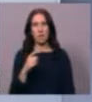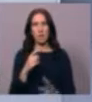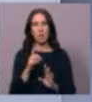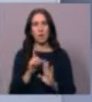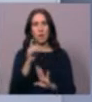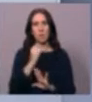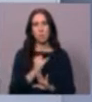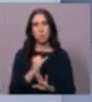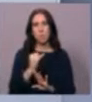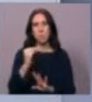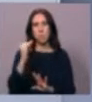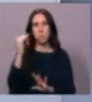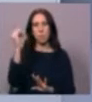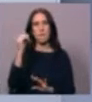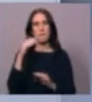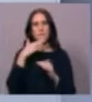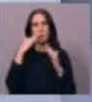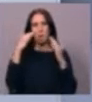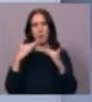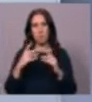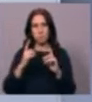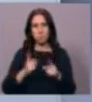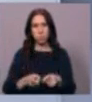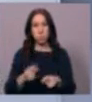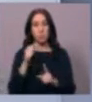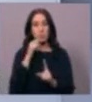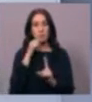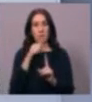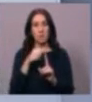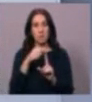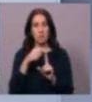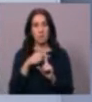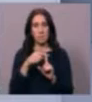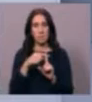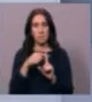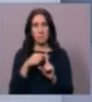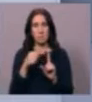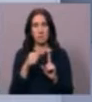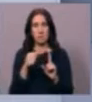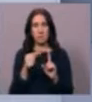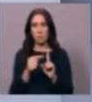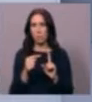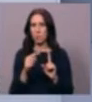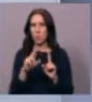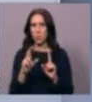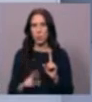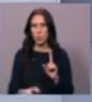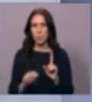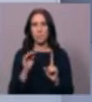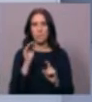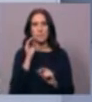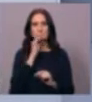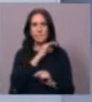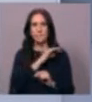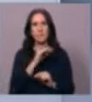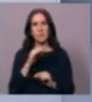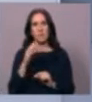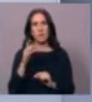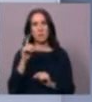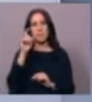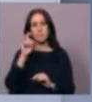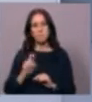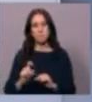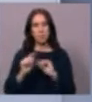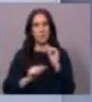norte, vai começar a nevar porque as temperaturas mínimas foram muito baixas e vai continuar assim durante o dia e para a noite de